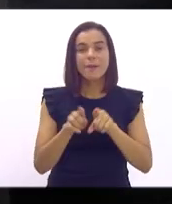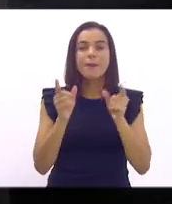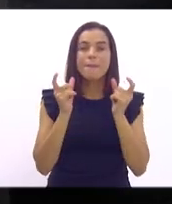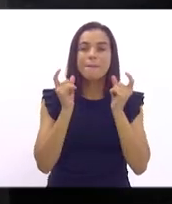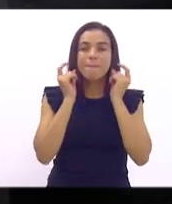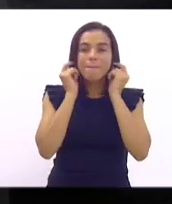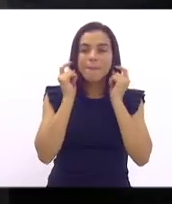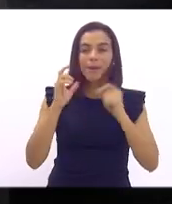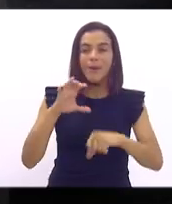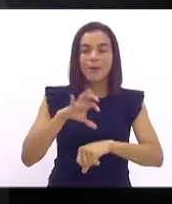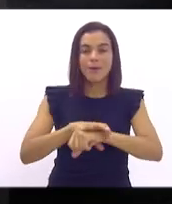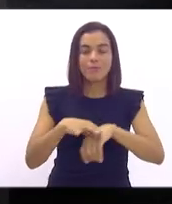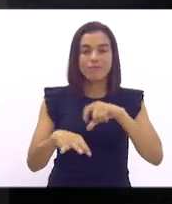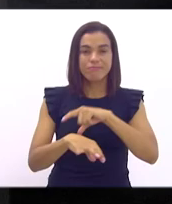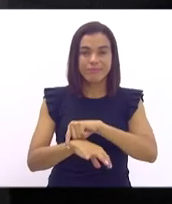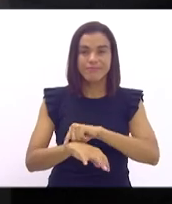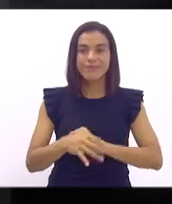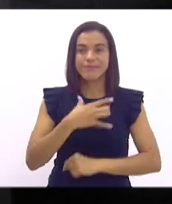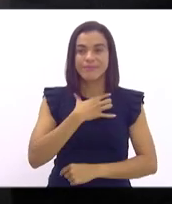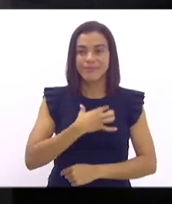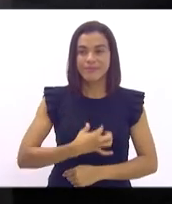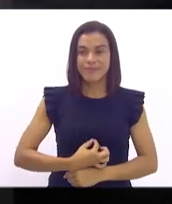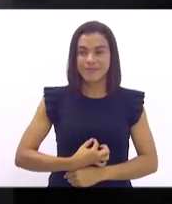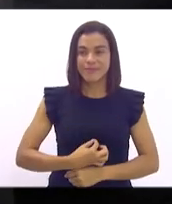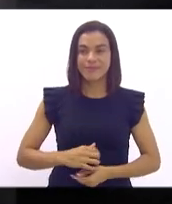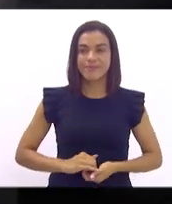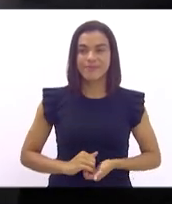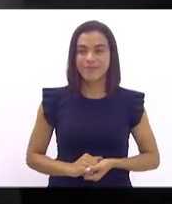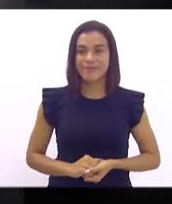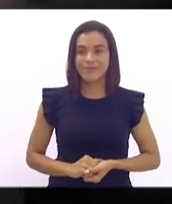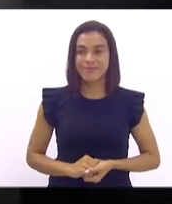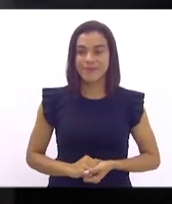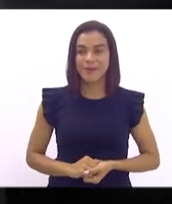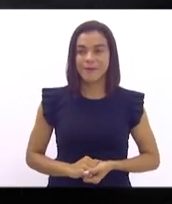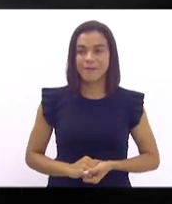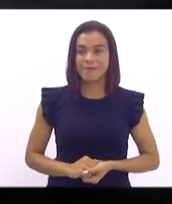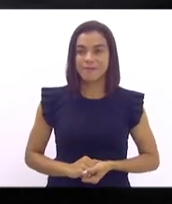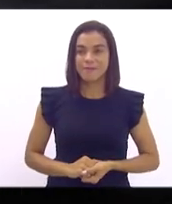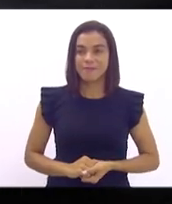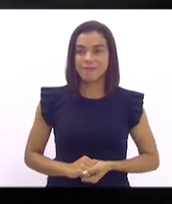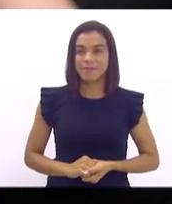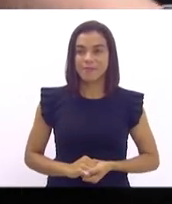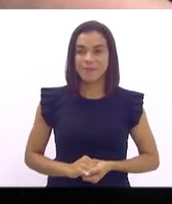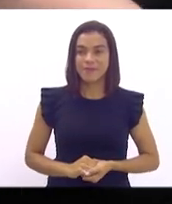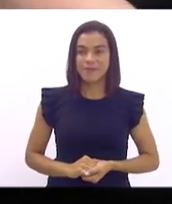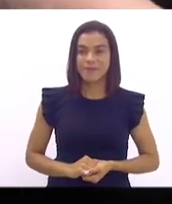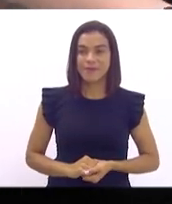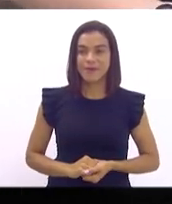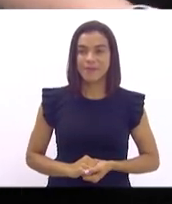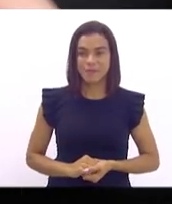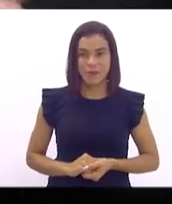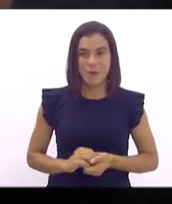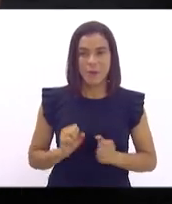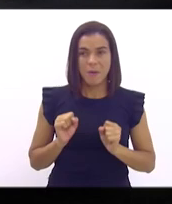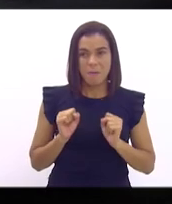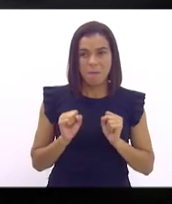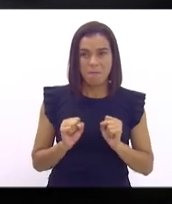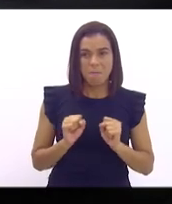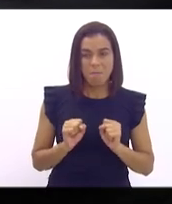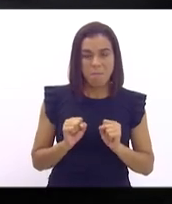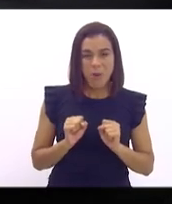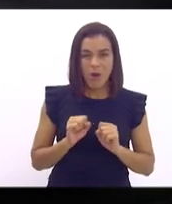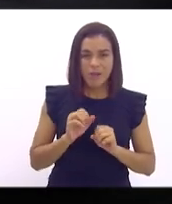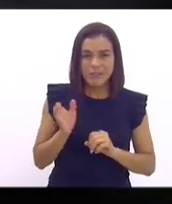pulseiras, relógios, né? Acho que é isso. Bem, eu vou pedir ali, pode chegar só um pouquinho para trás